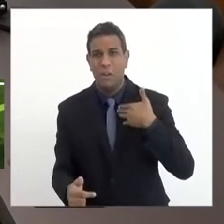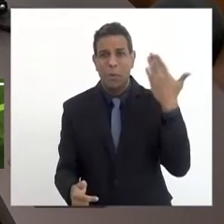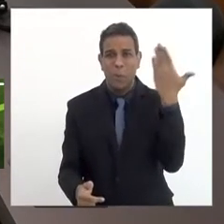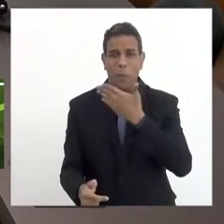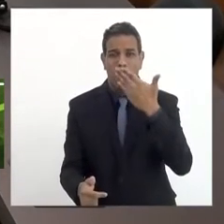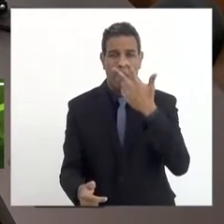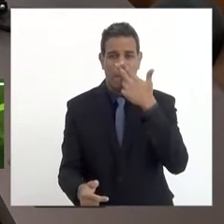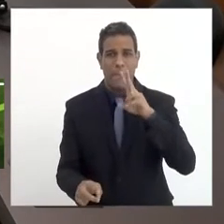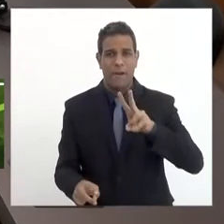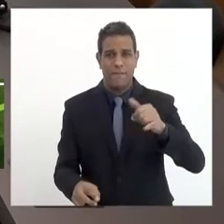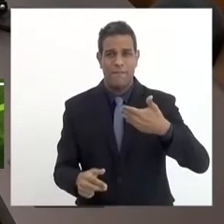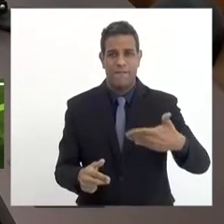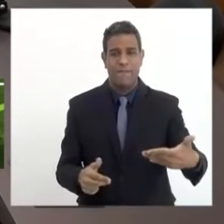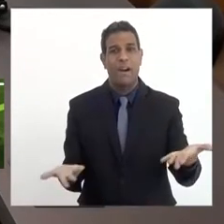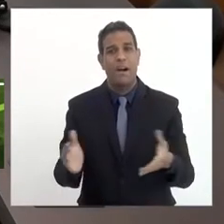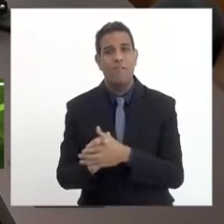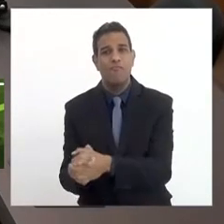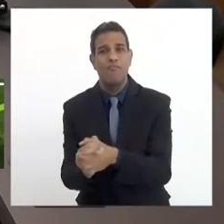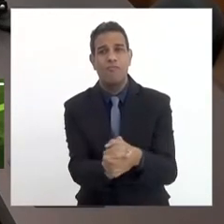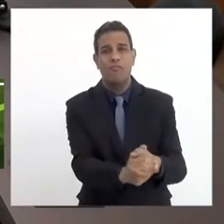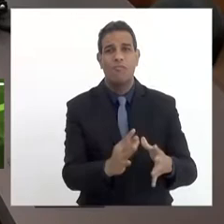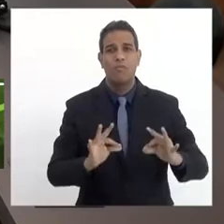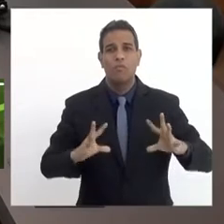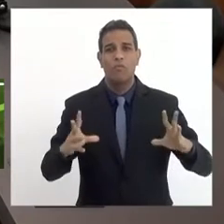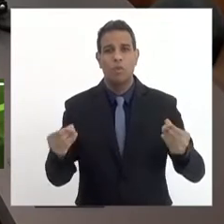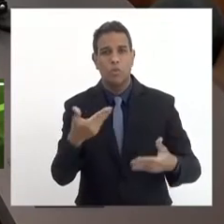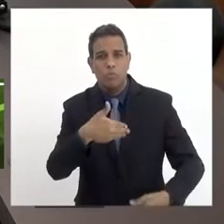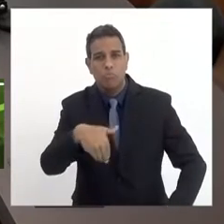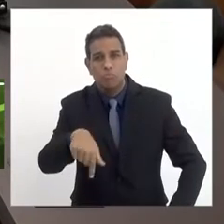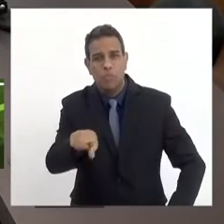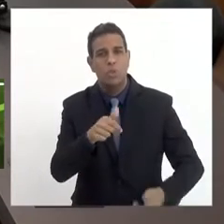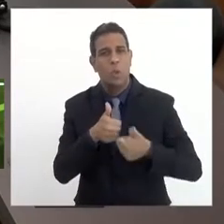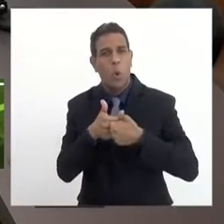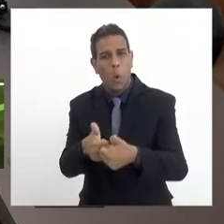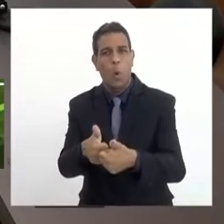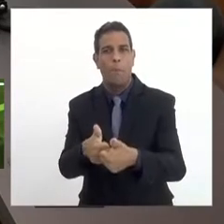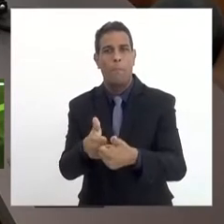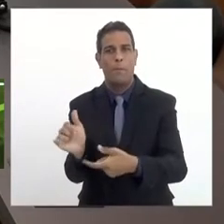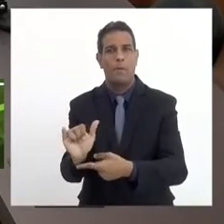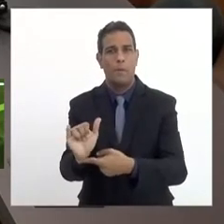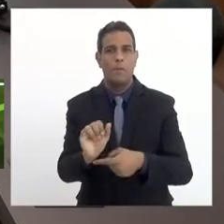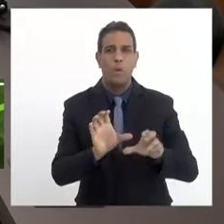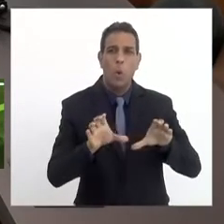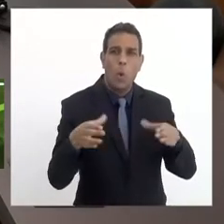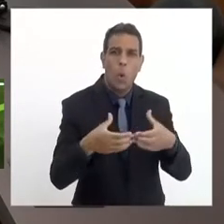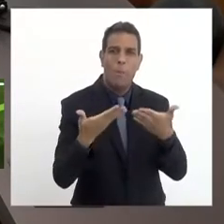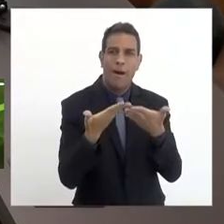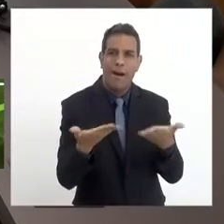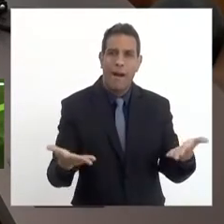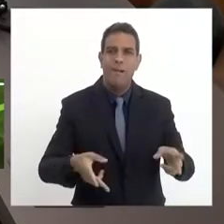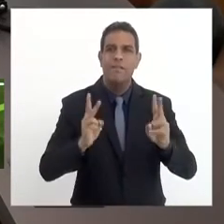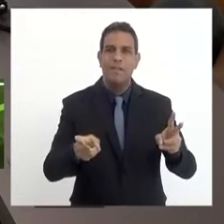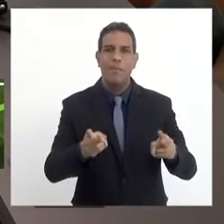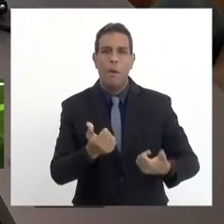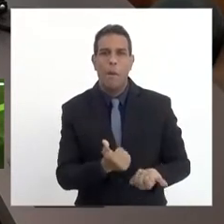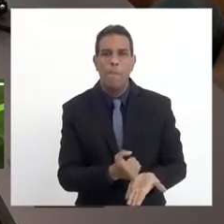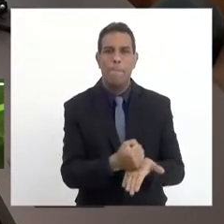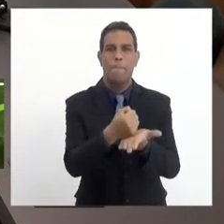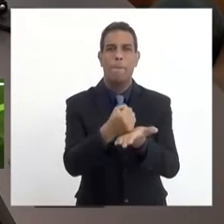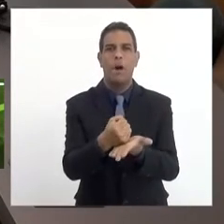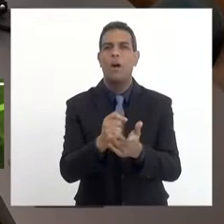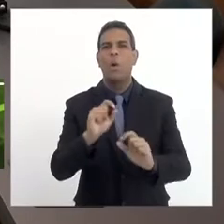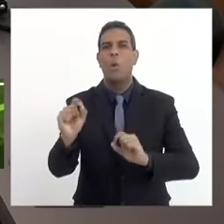o retorno. Então, quero saudar a todos que nos acompanham pela TV Alerj, em especial a toda a equipe que sempre nos ajuda aqui,